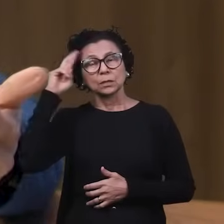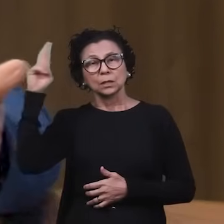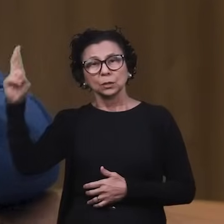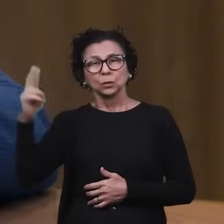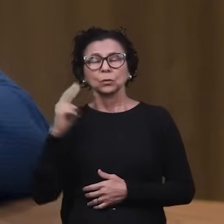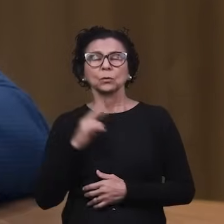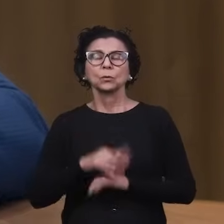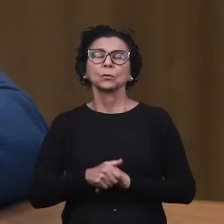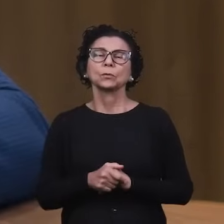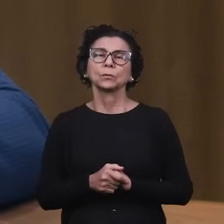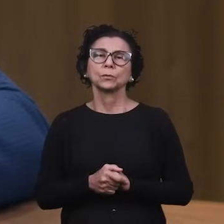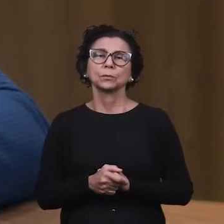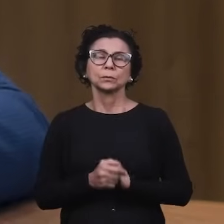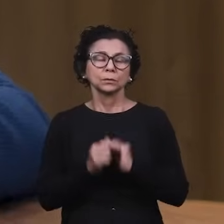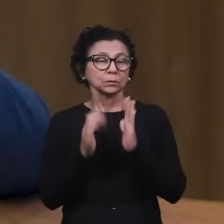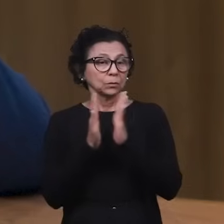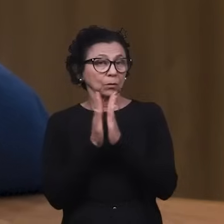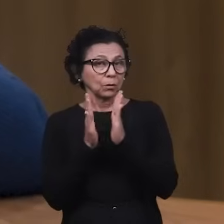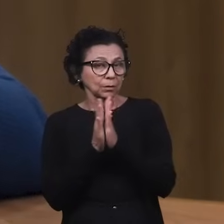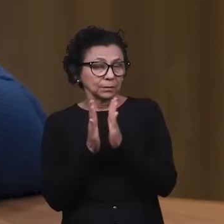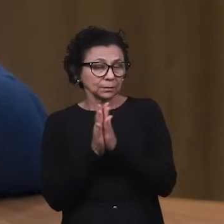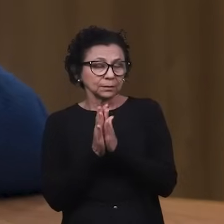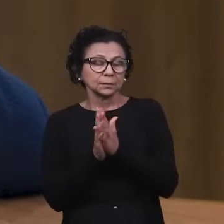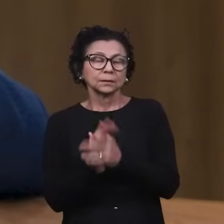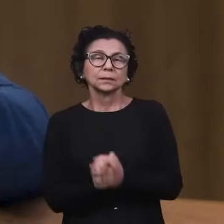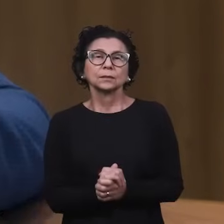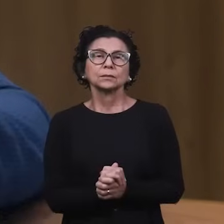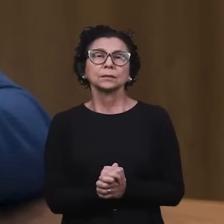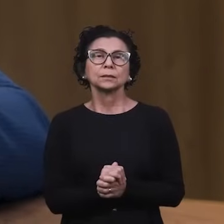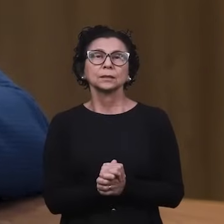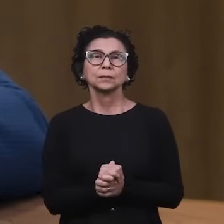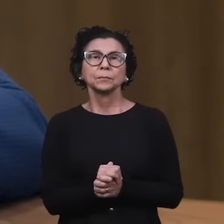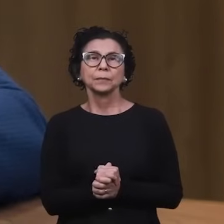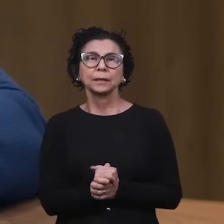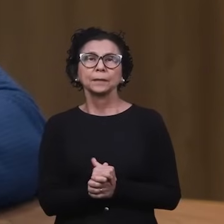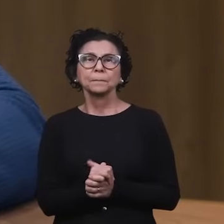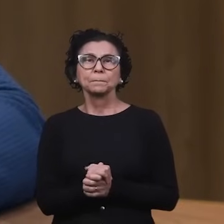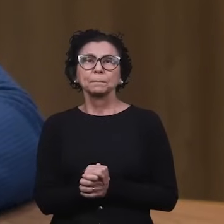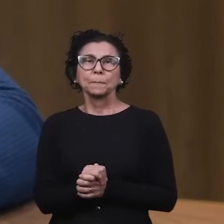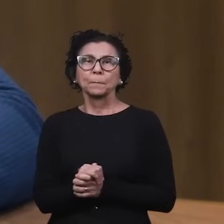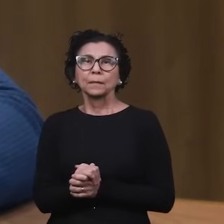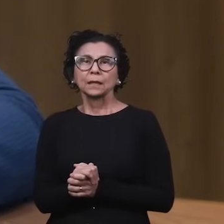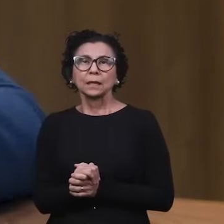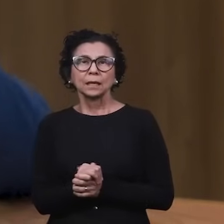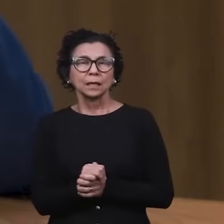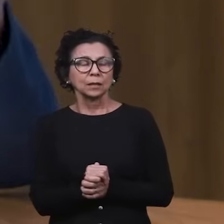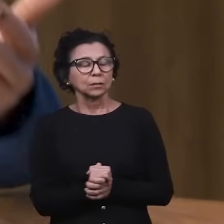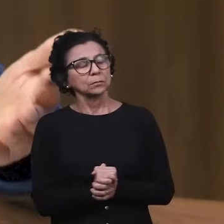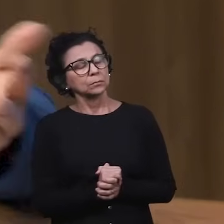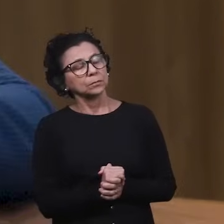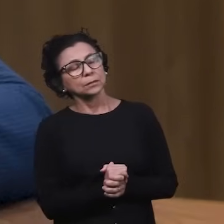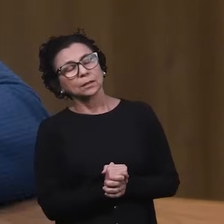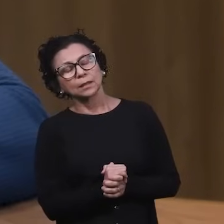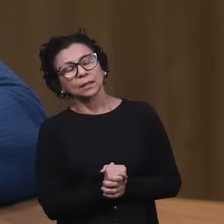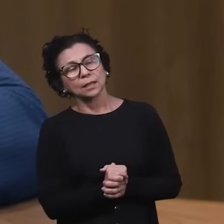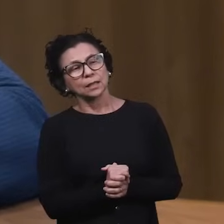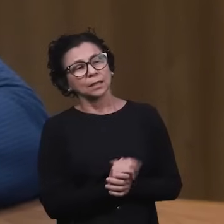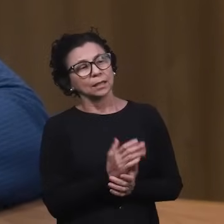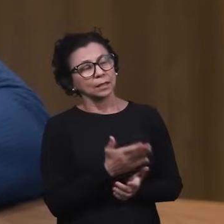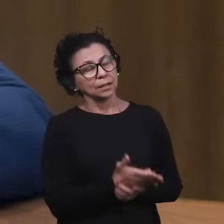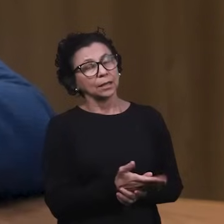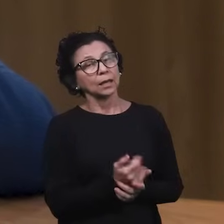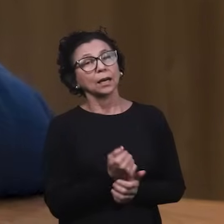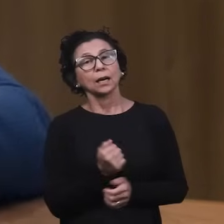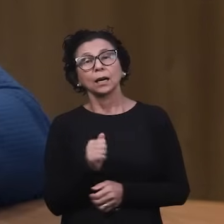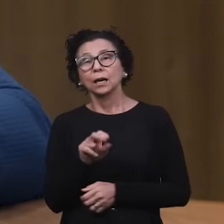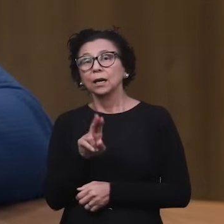de oração, espera ver na professora uma pessoa que o conheça pelo nome,